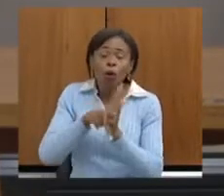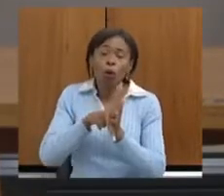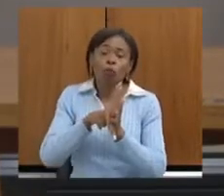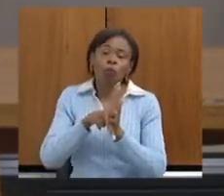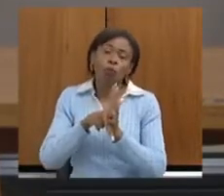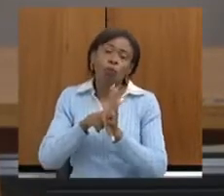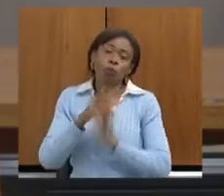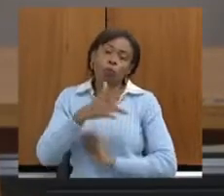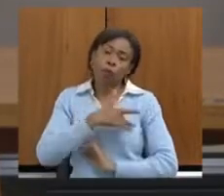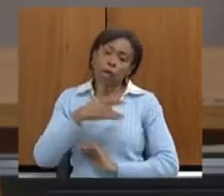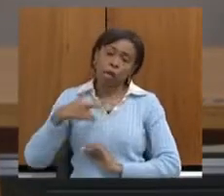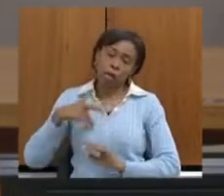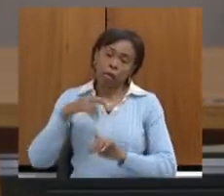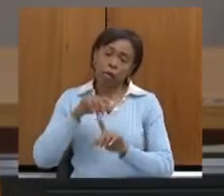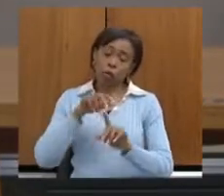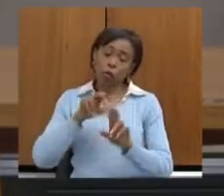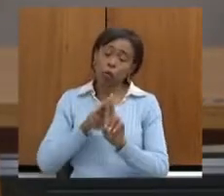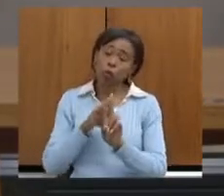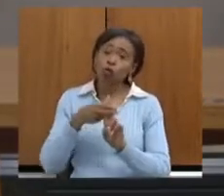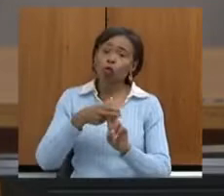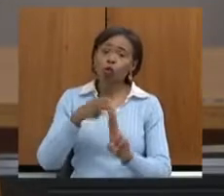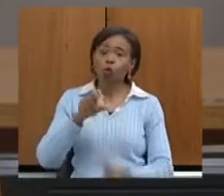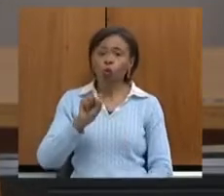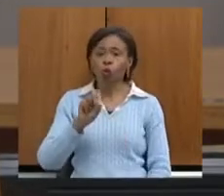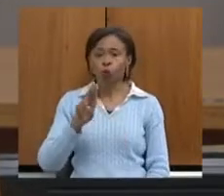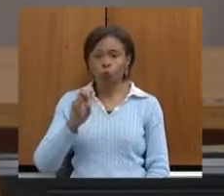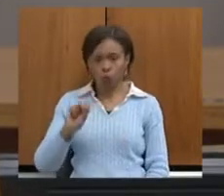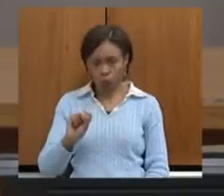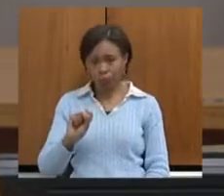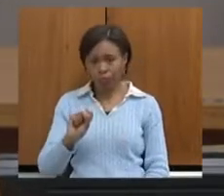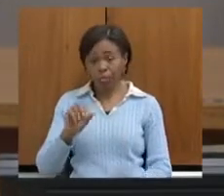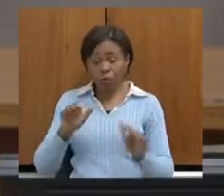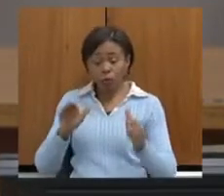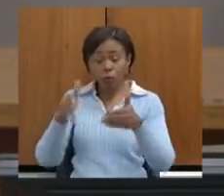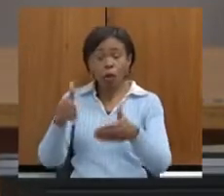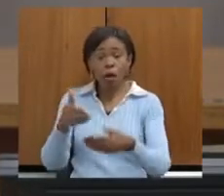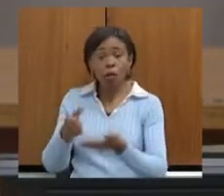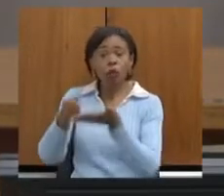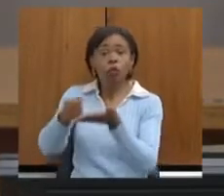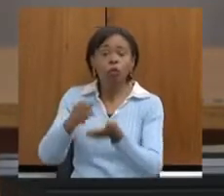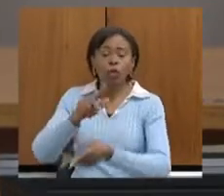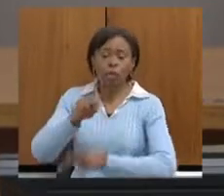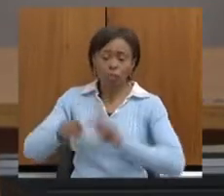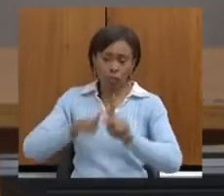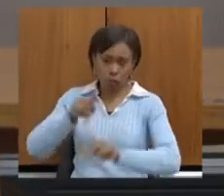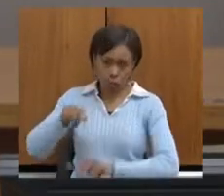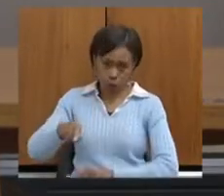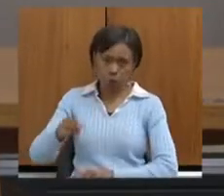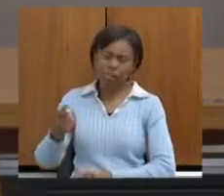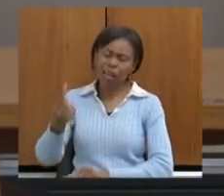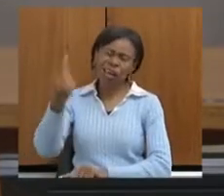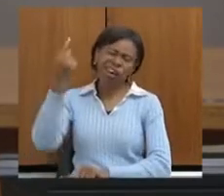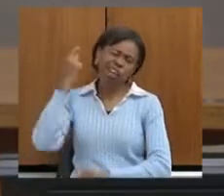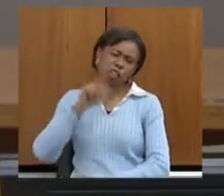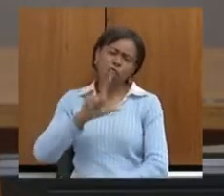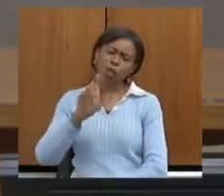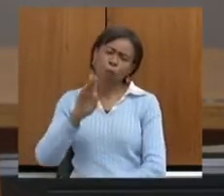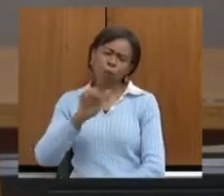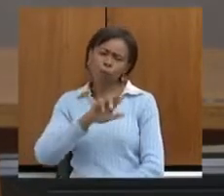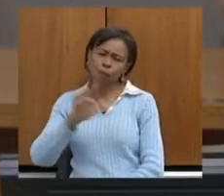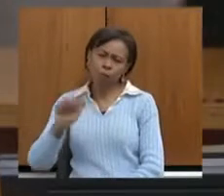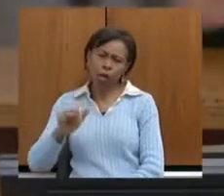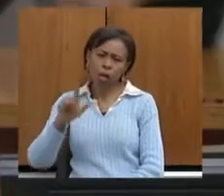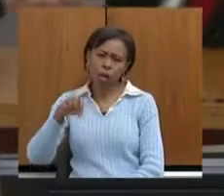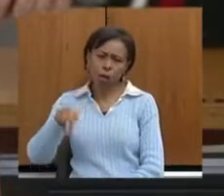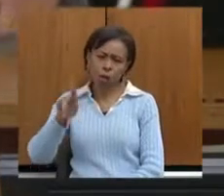dos atingidos que são pleito desde os primeiros resultados de contaminação em Barra Longa a recuperação ambiental